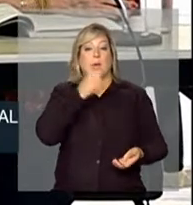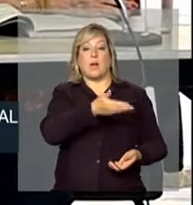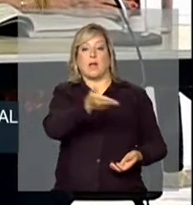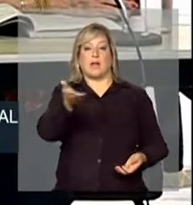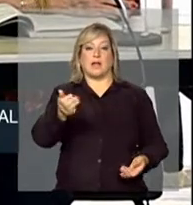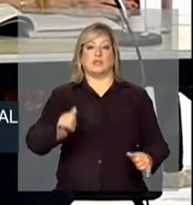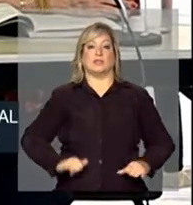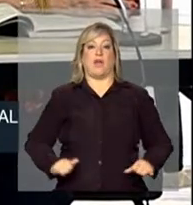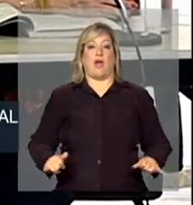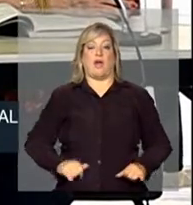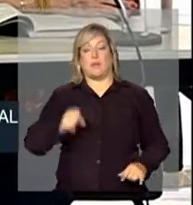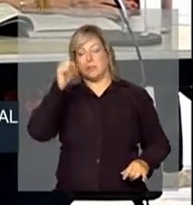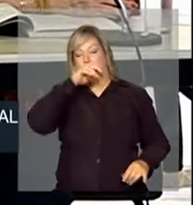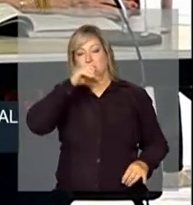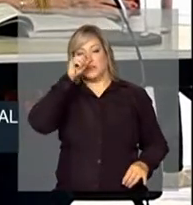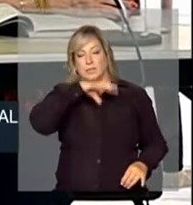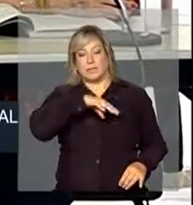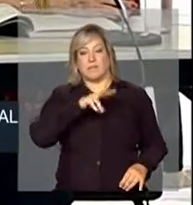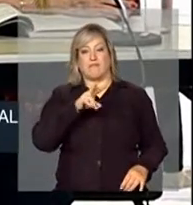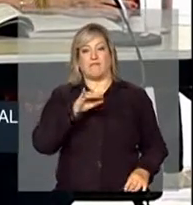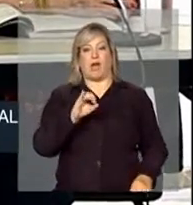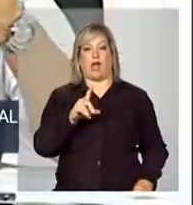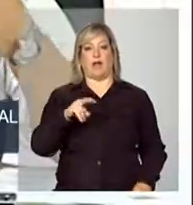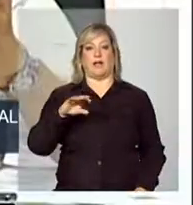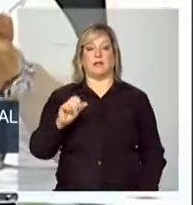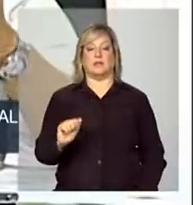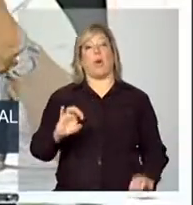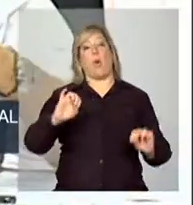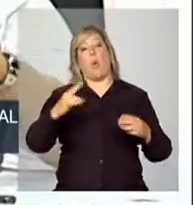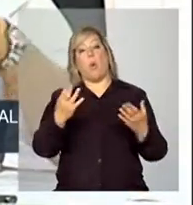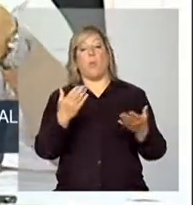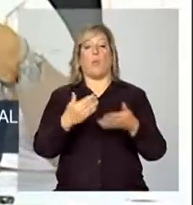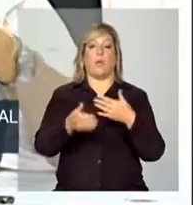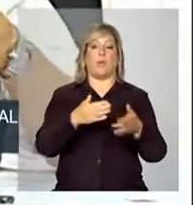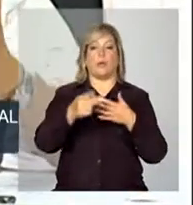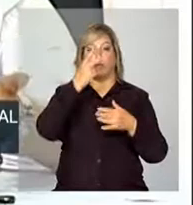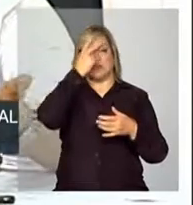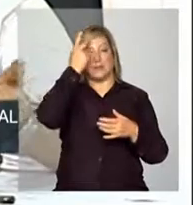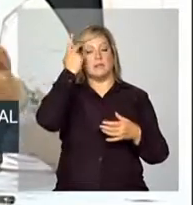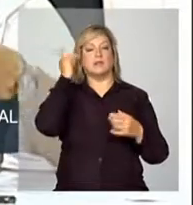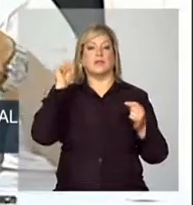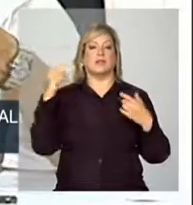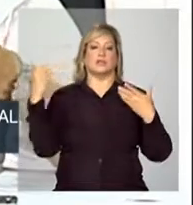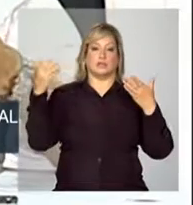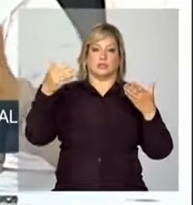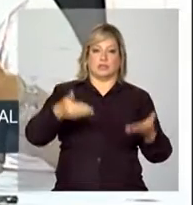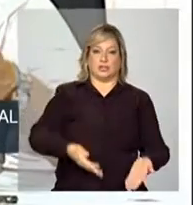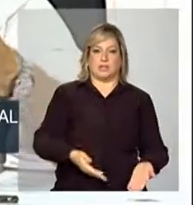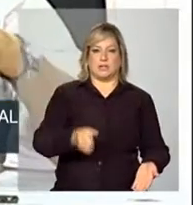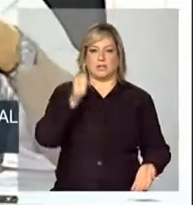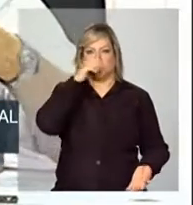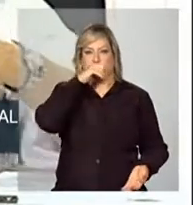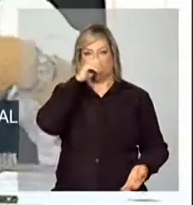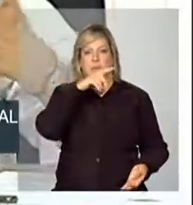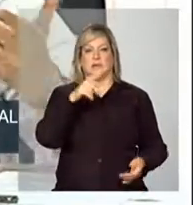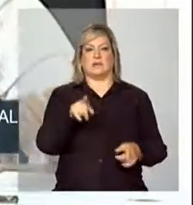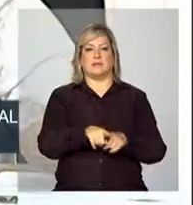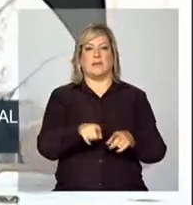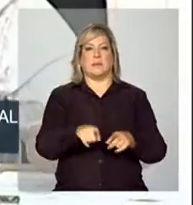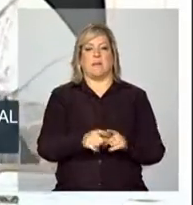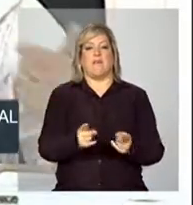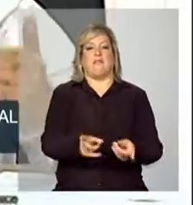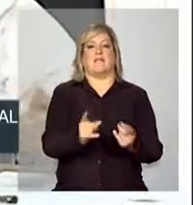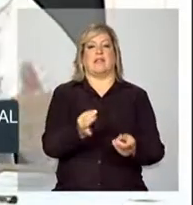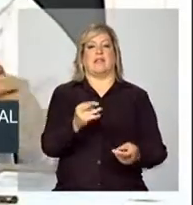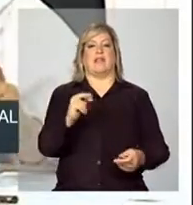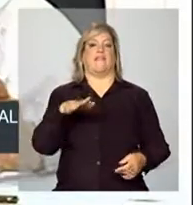situação de violência ou qualquer pessoa e pega em situação de violência e de tráfico